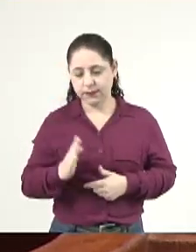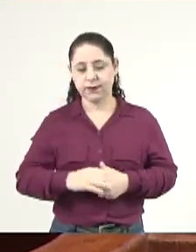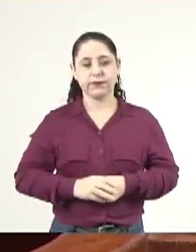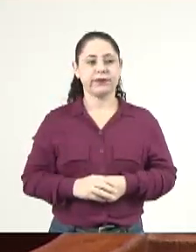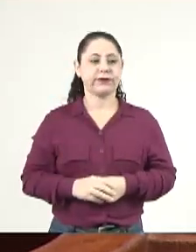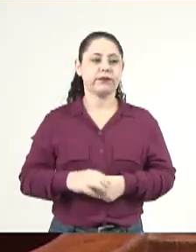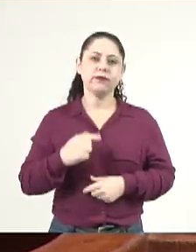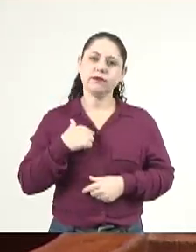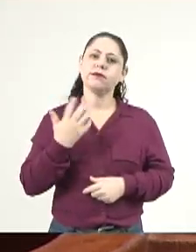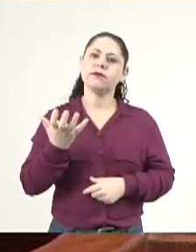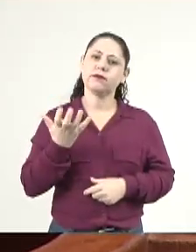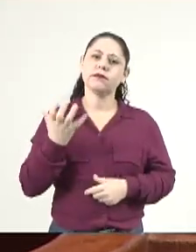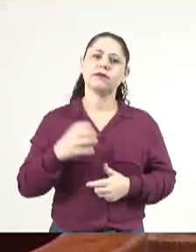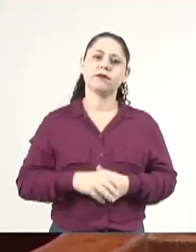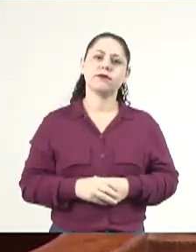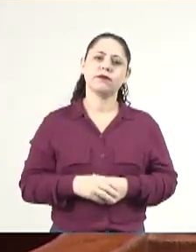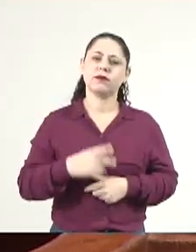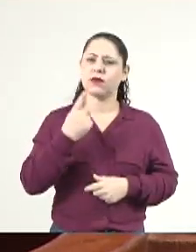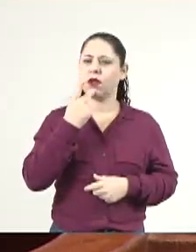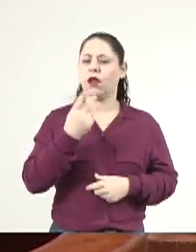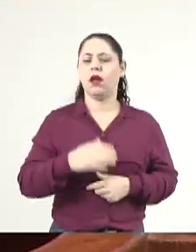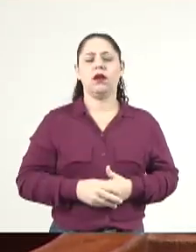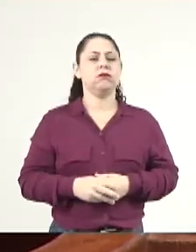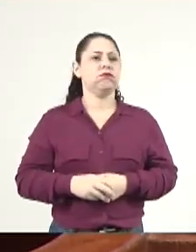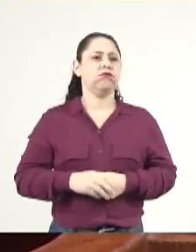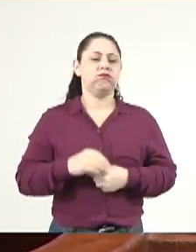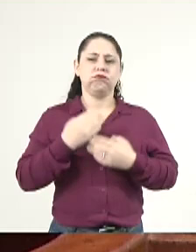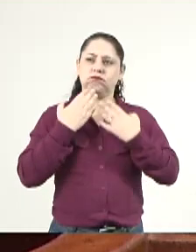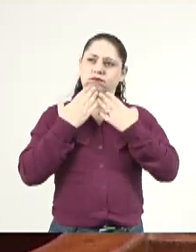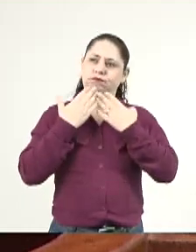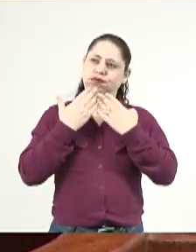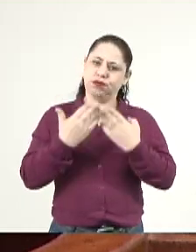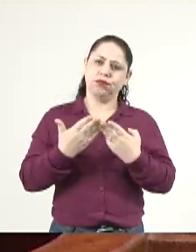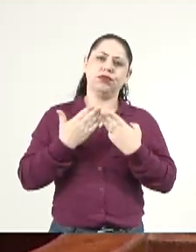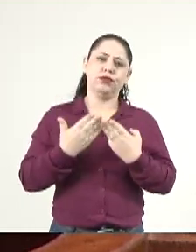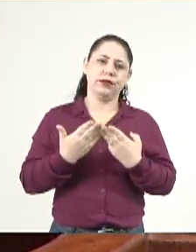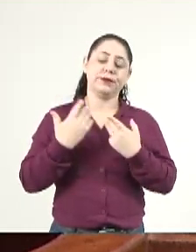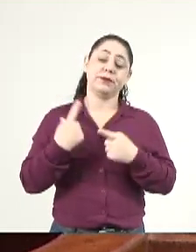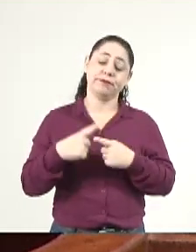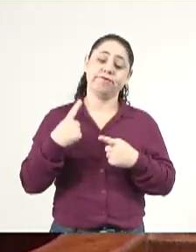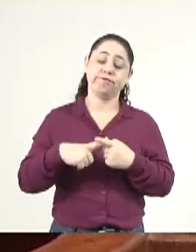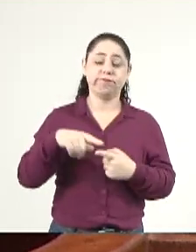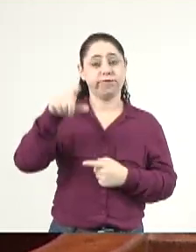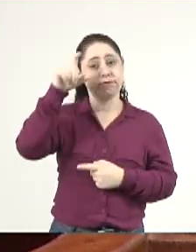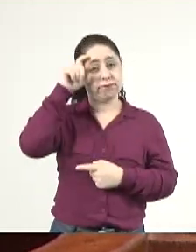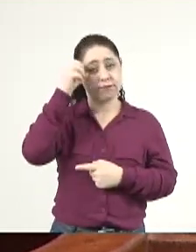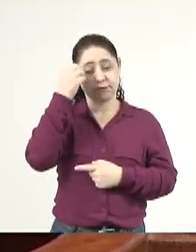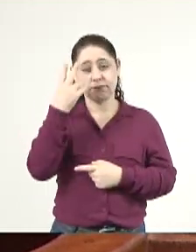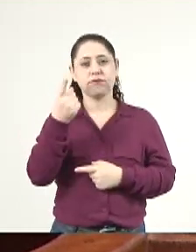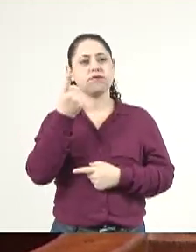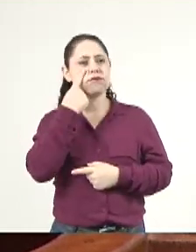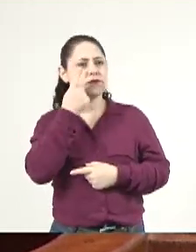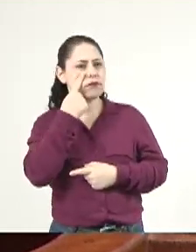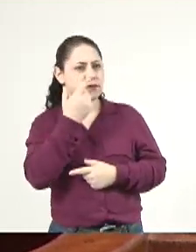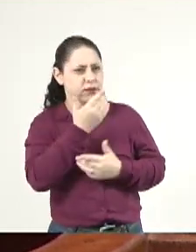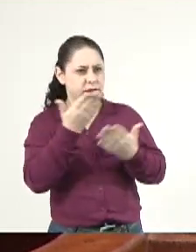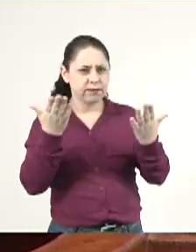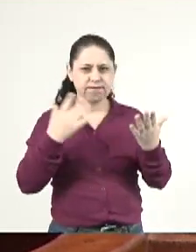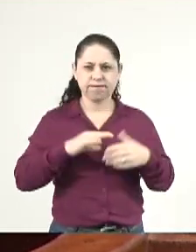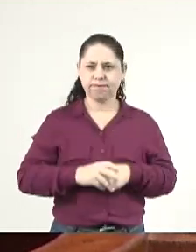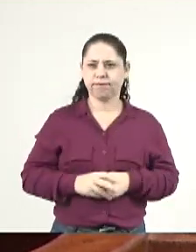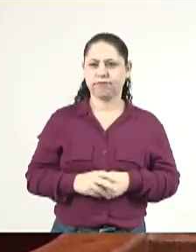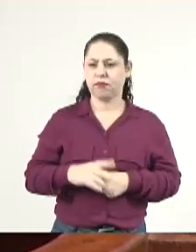Eu quero aqui fazer um desabafo, porque, deputado Pedrocian, eu fico vendo aquele